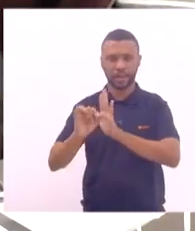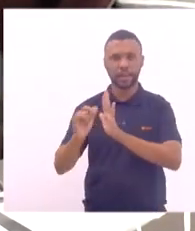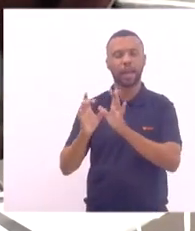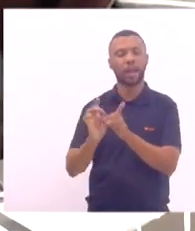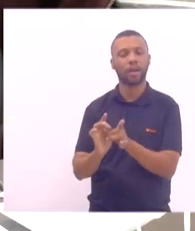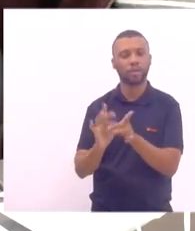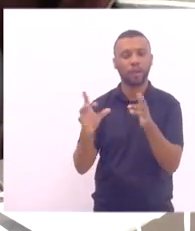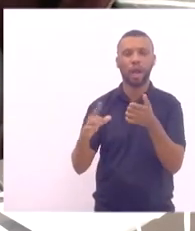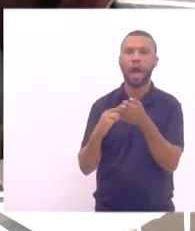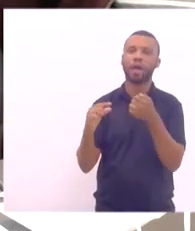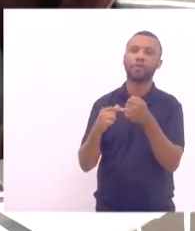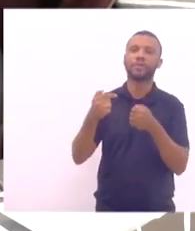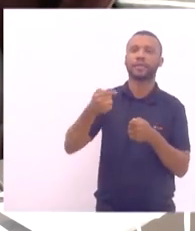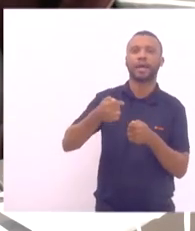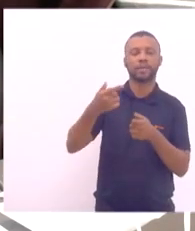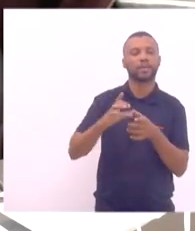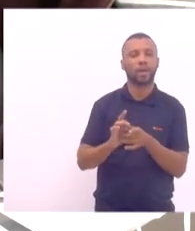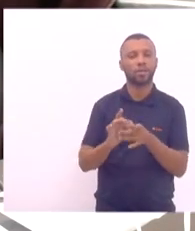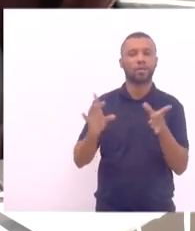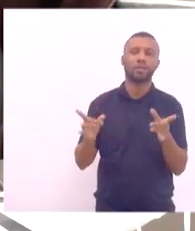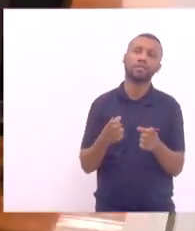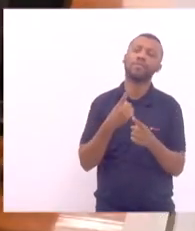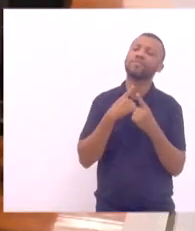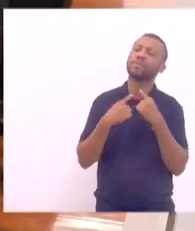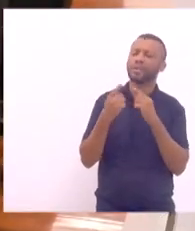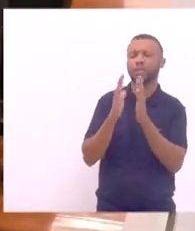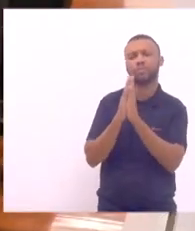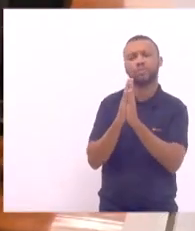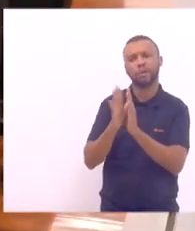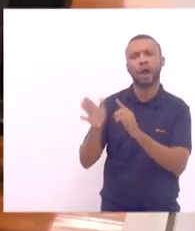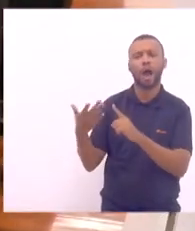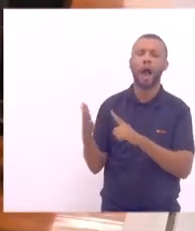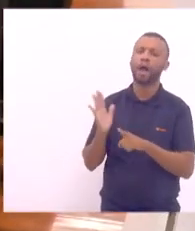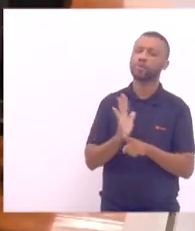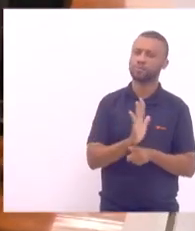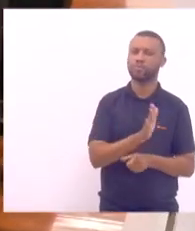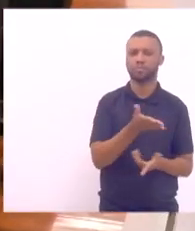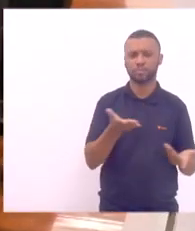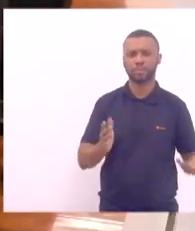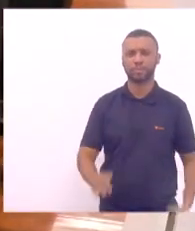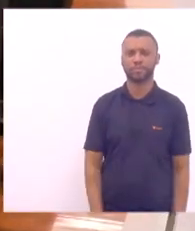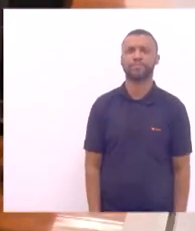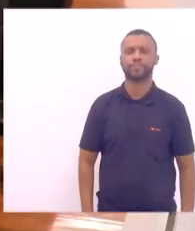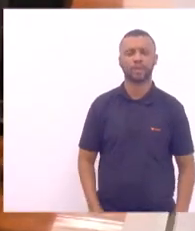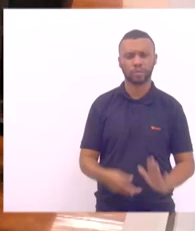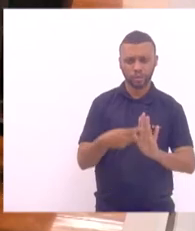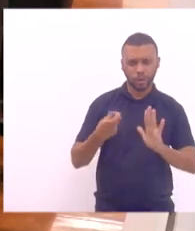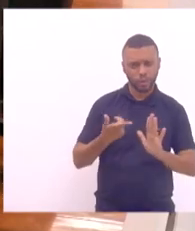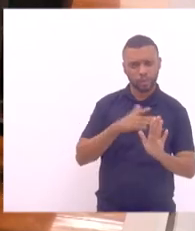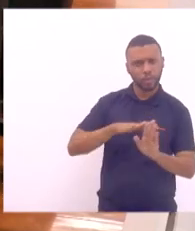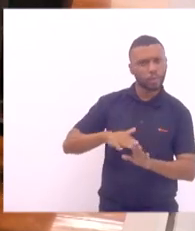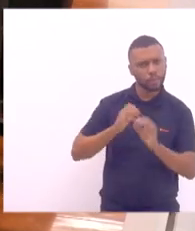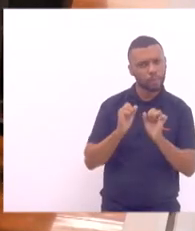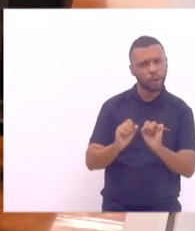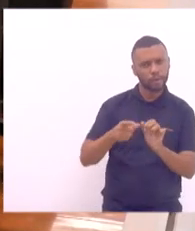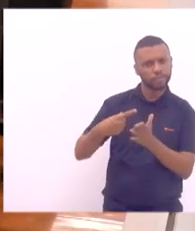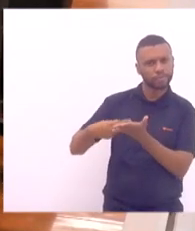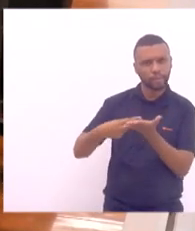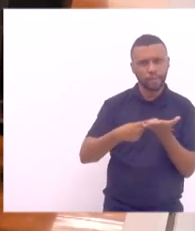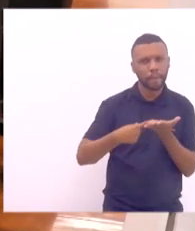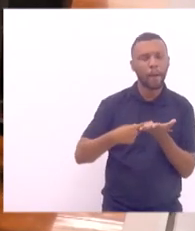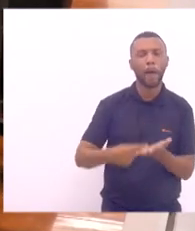está autorizando. Deputado, boa vontade com o deputado Luiz Paulo e Luizinho. Vamos derrubar, não tem...